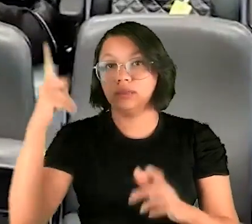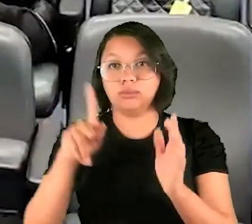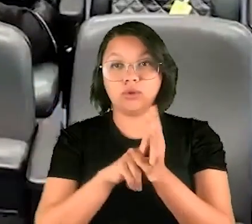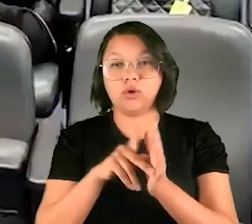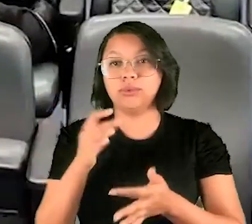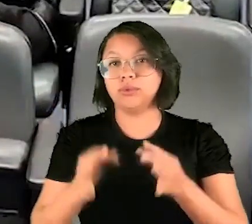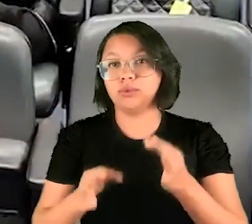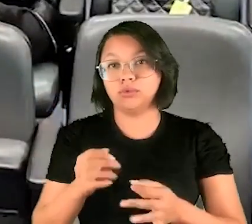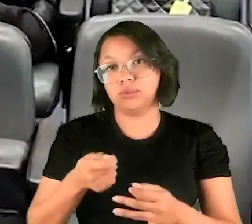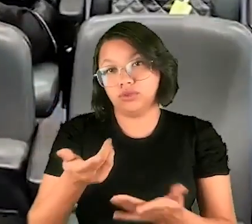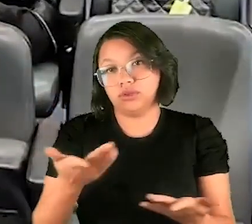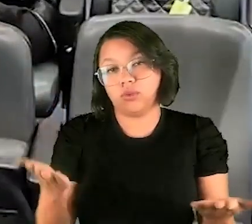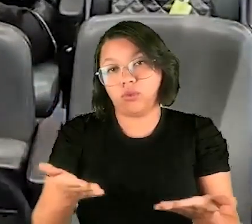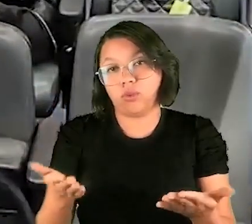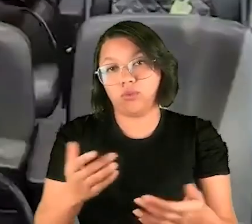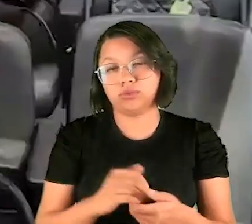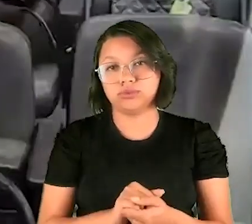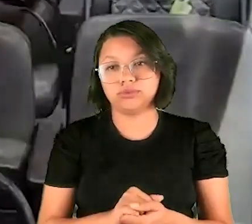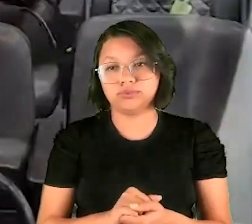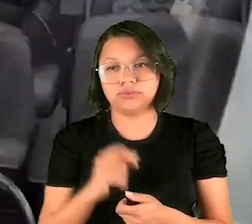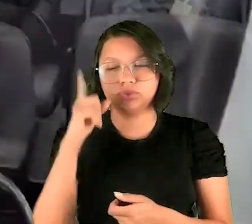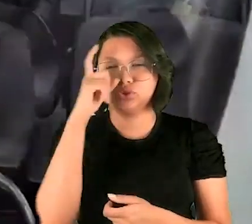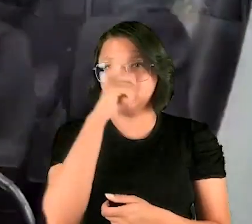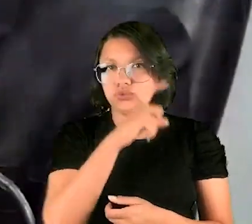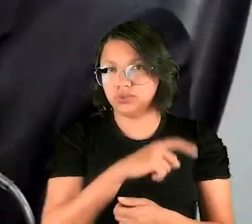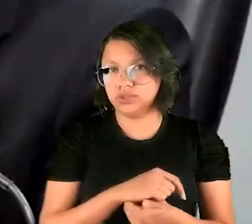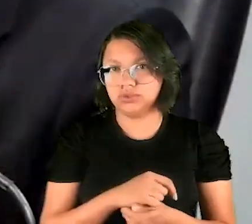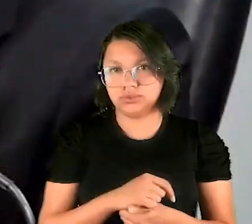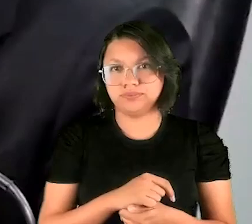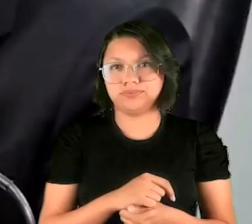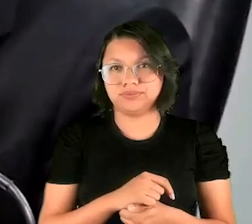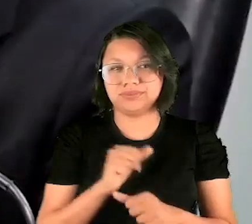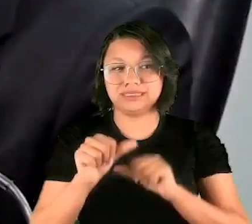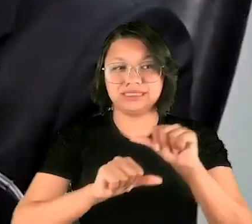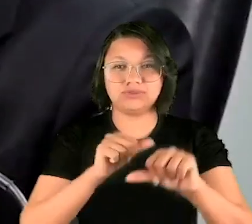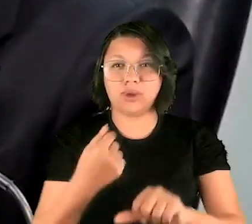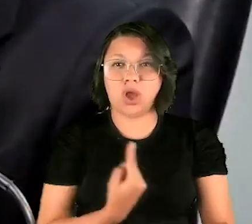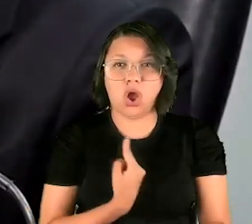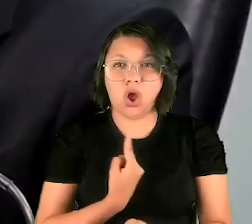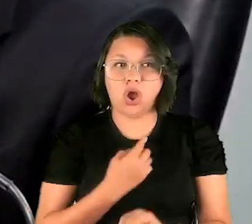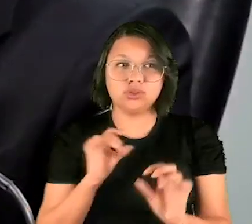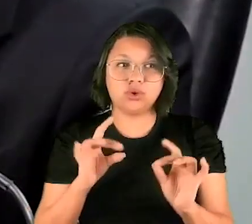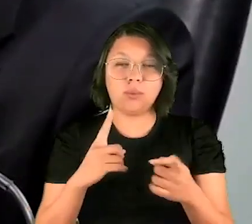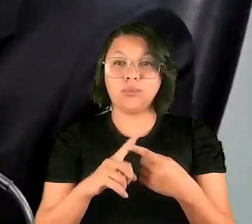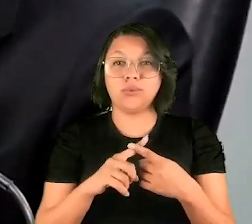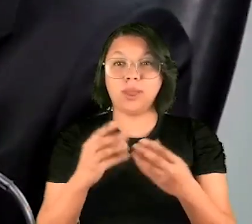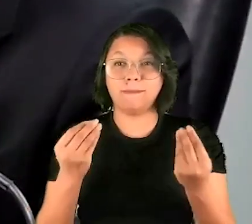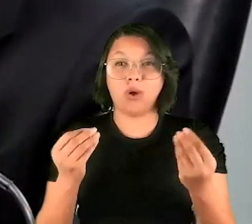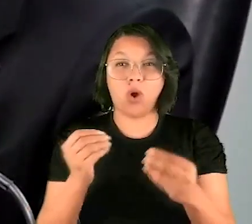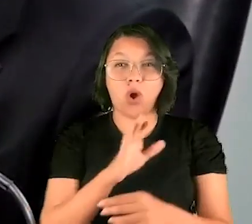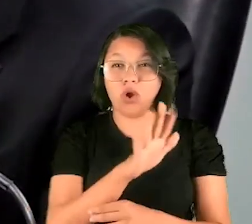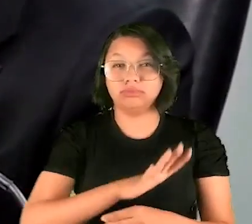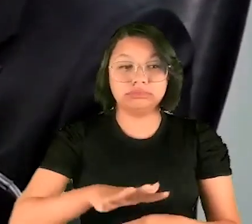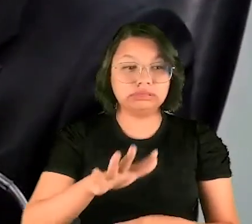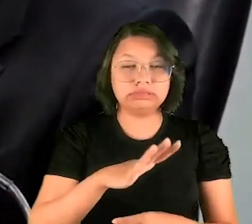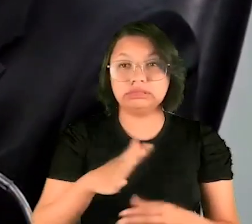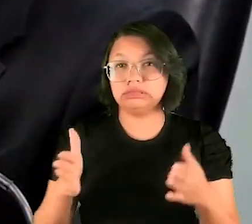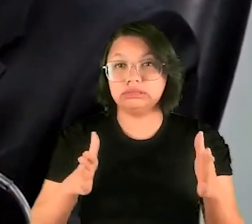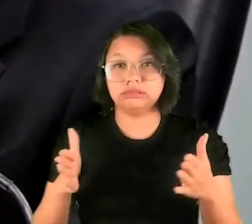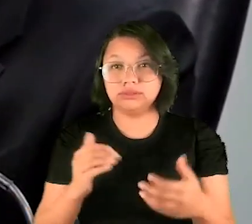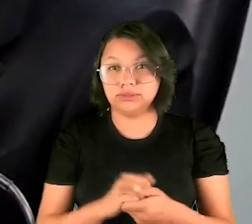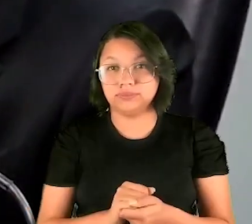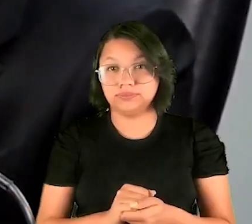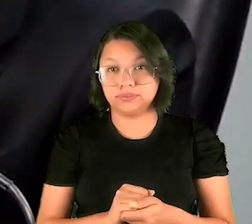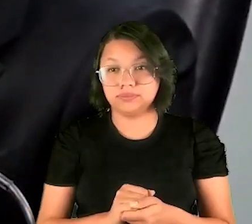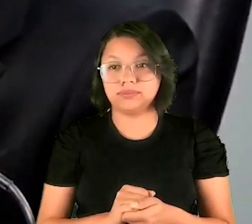né? Hoje é muito difícil de eu singularizar, porque são muitas situações. Tem as duas. Tem situações em que